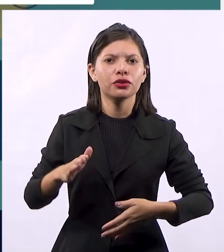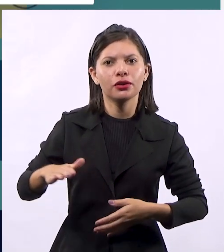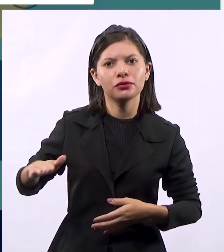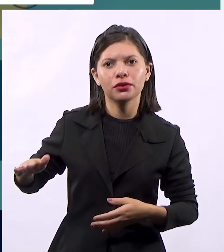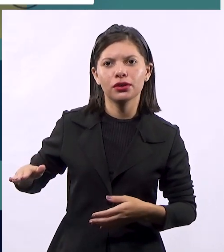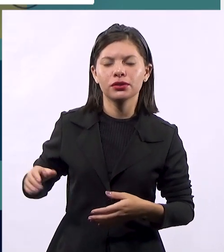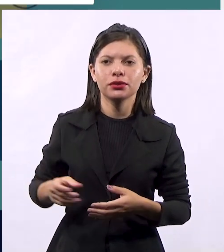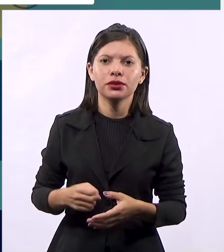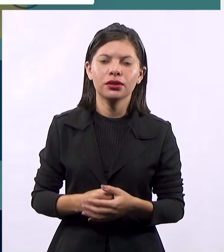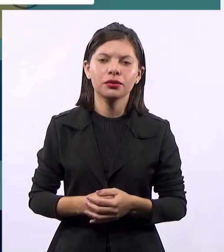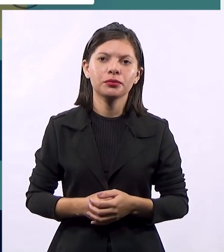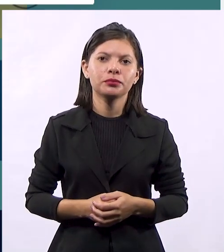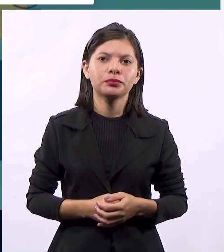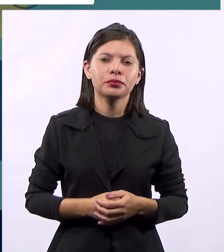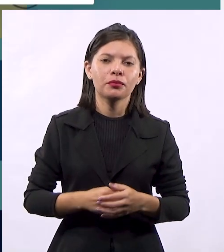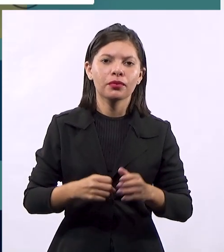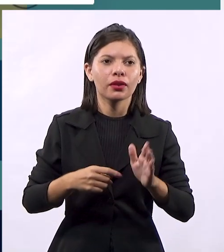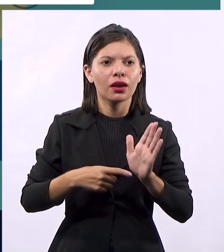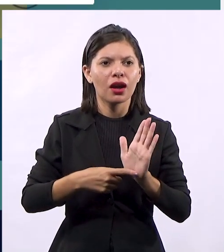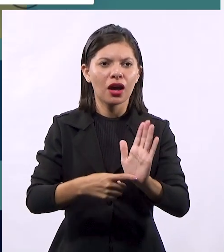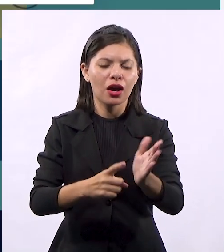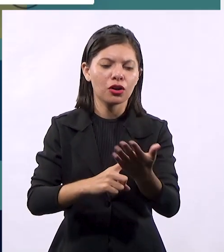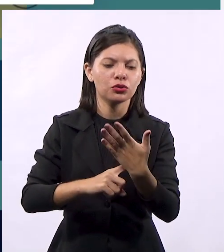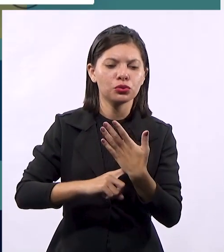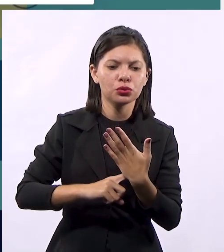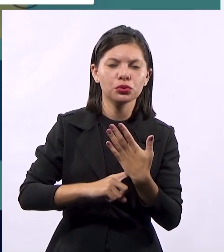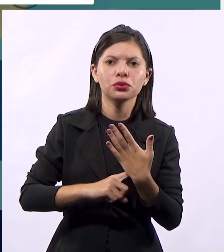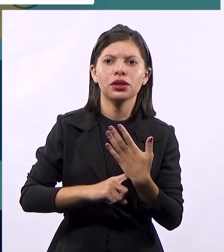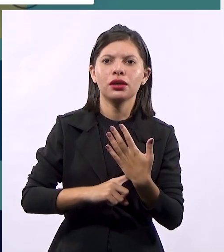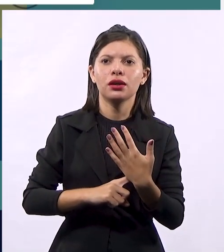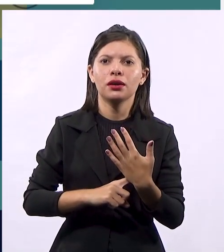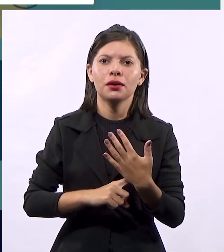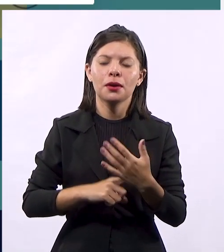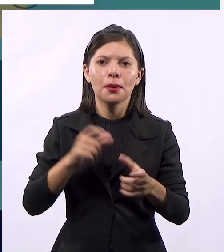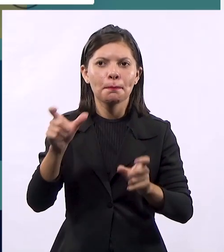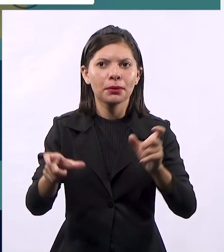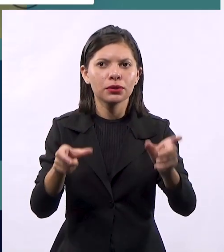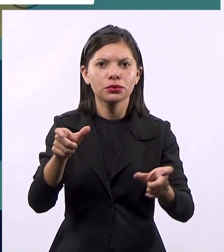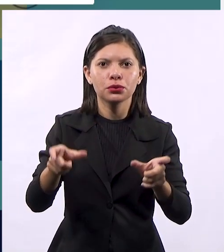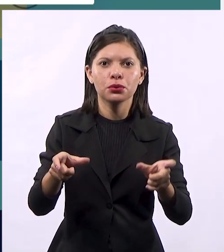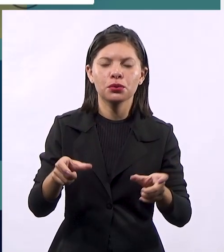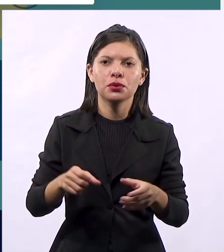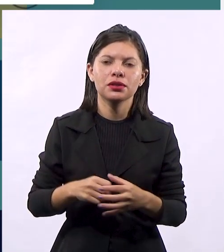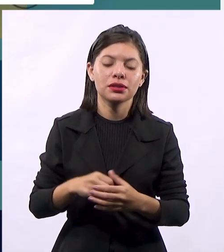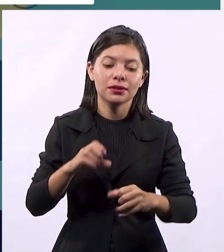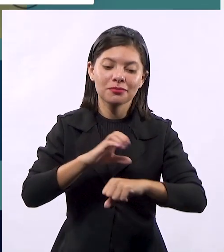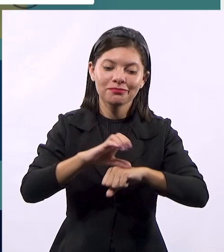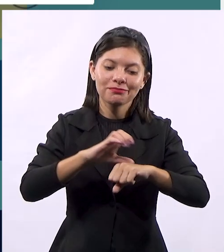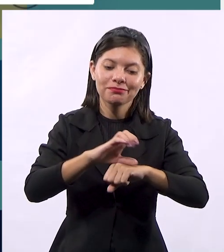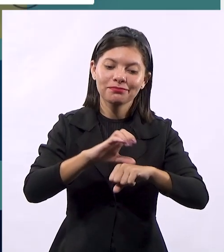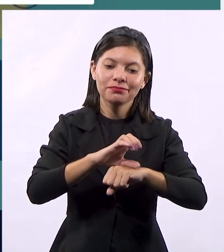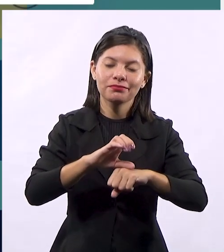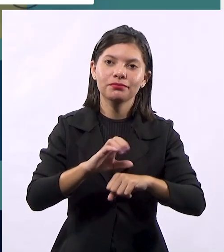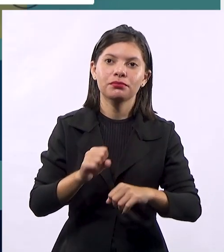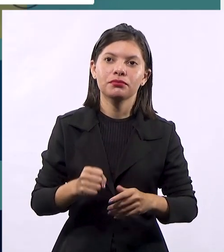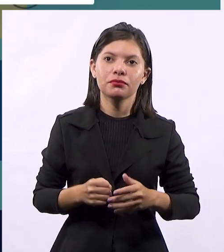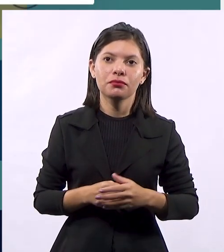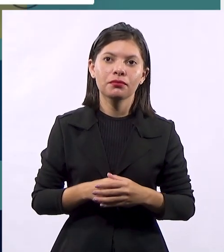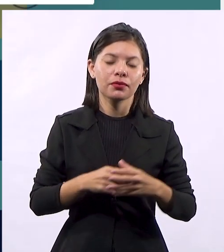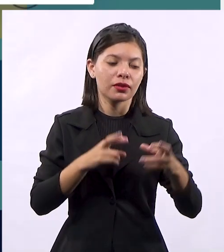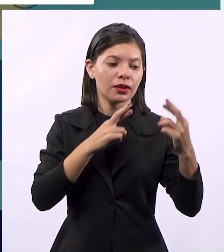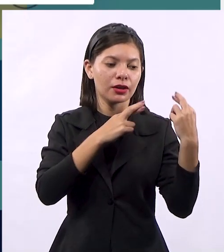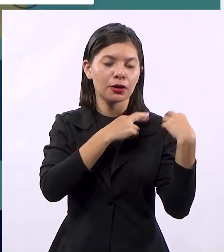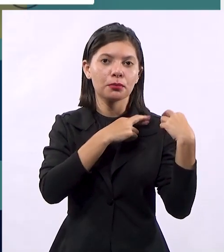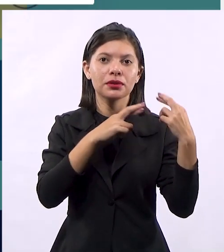a moradia, o transporte, o lazer, a segurança, a previdência social, a proteção à maternidade e